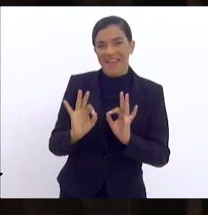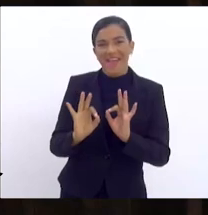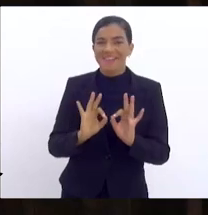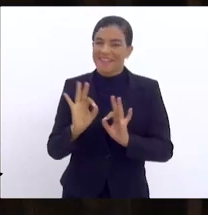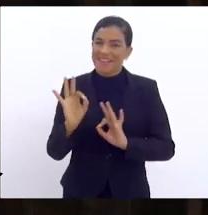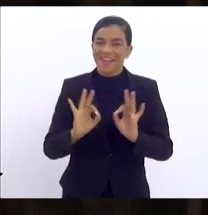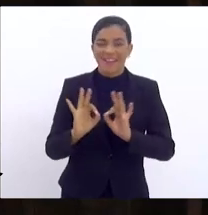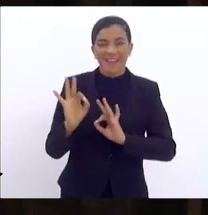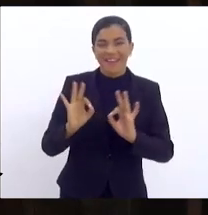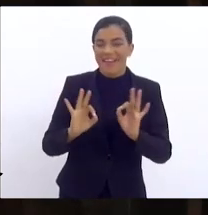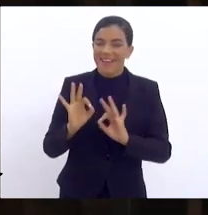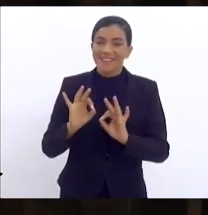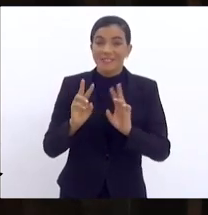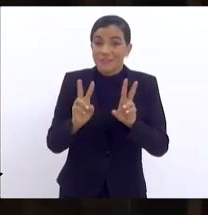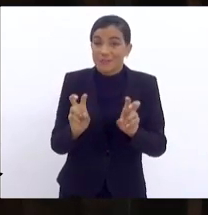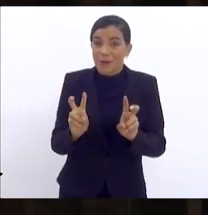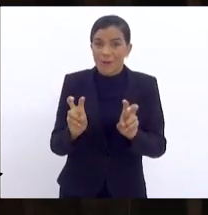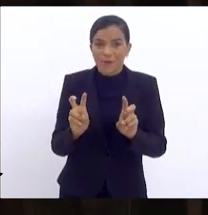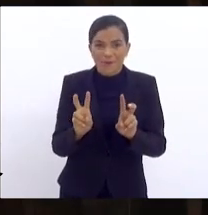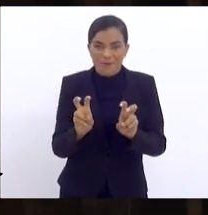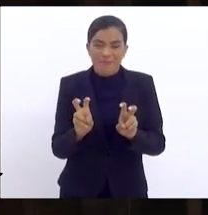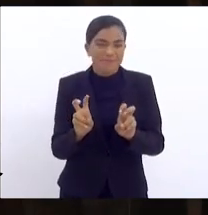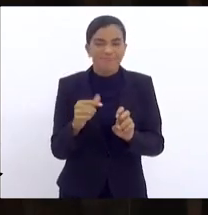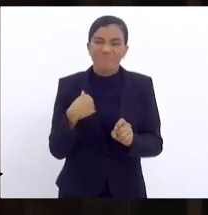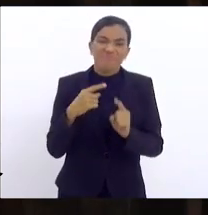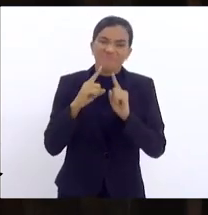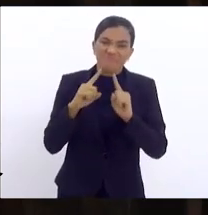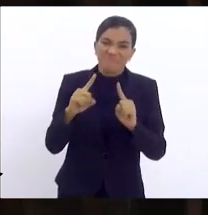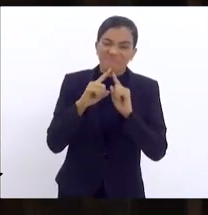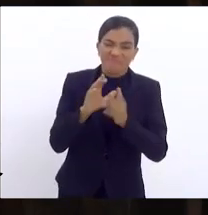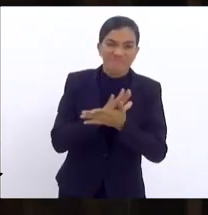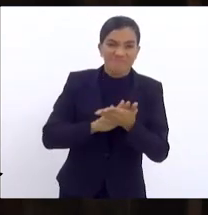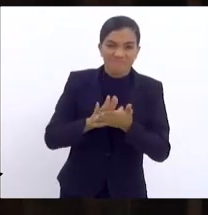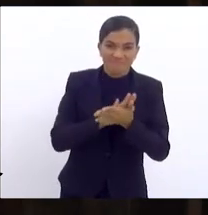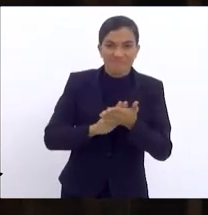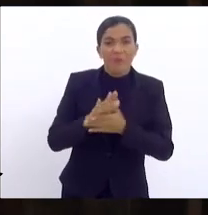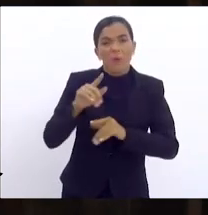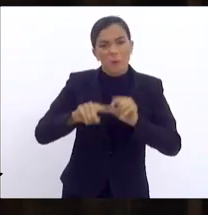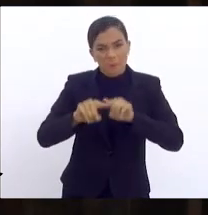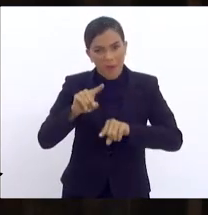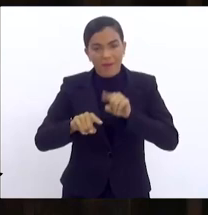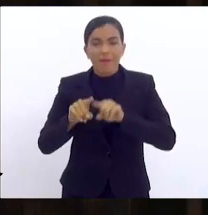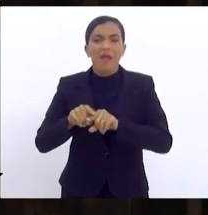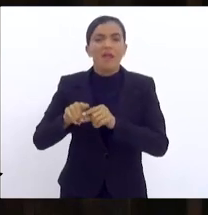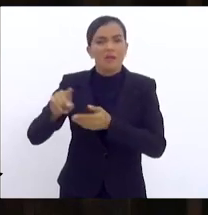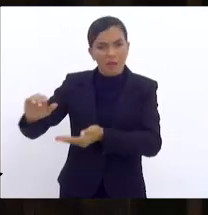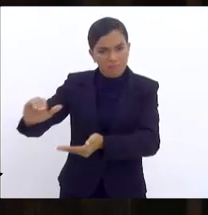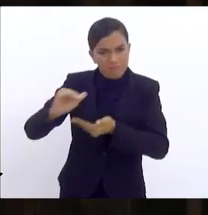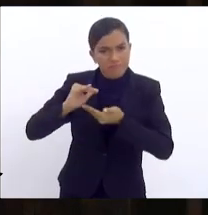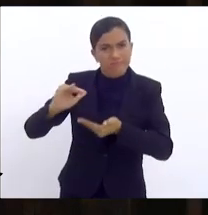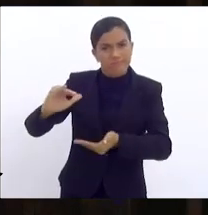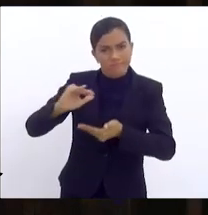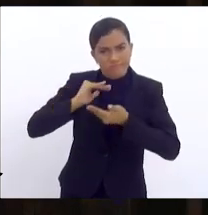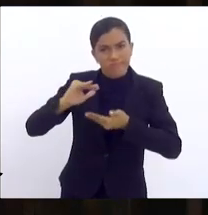quanto a isso a gente não não tem o que reclamar Não esse equipamento estão chegando a contento